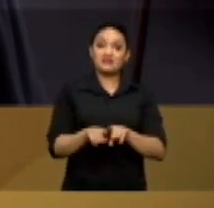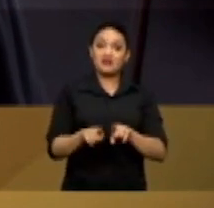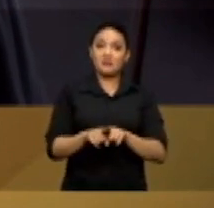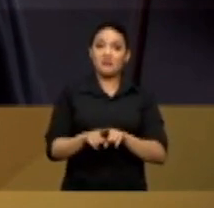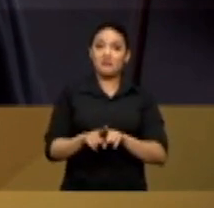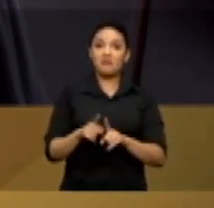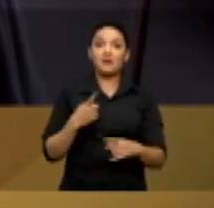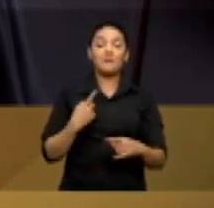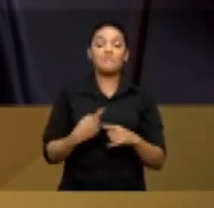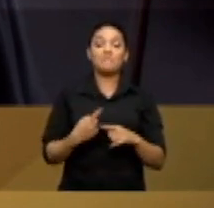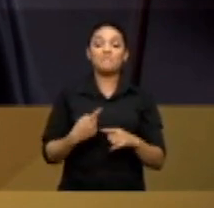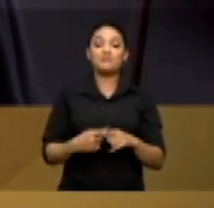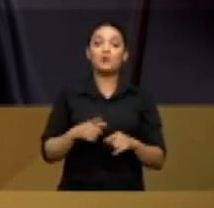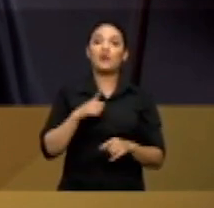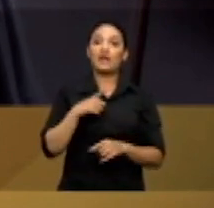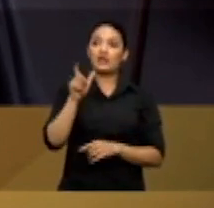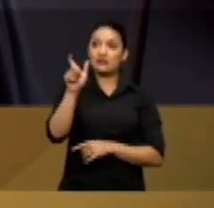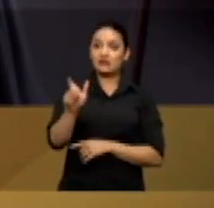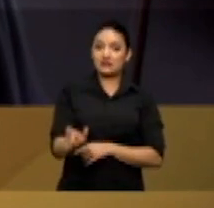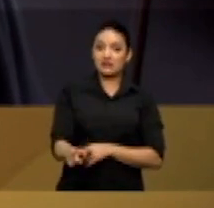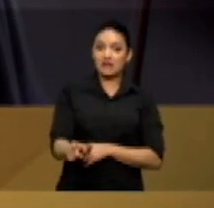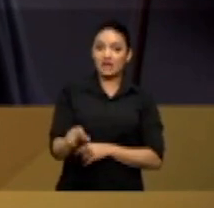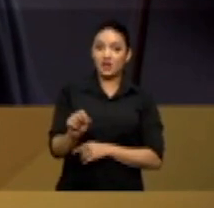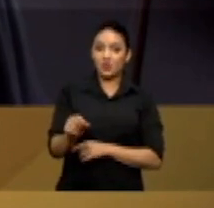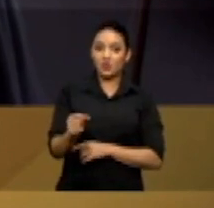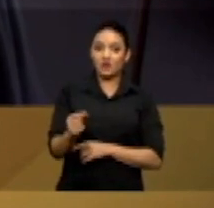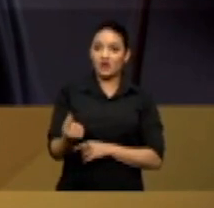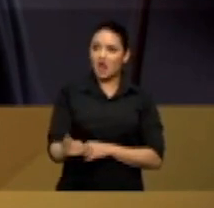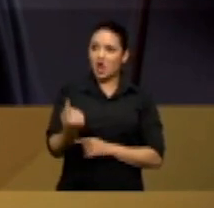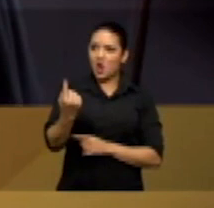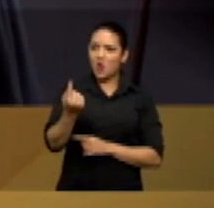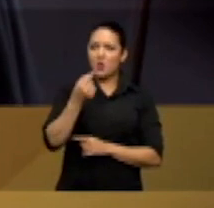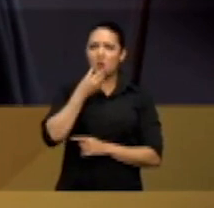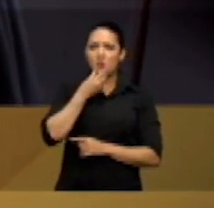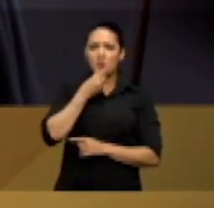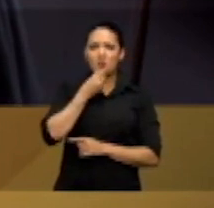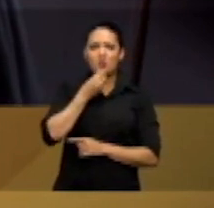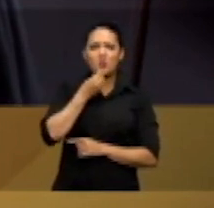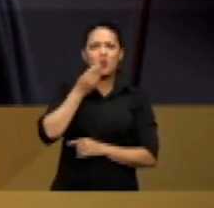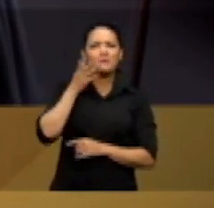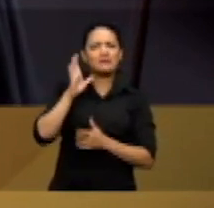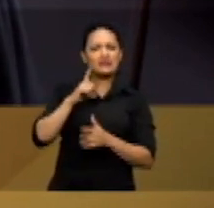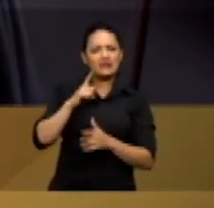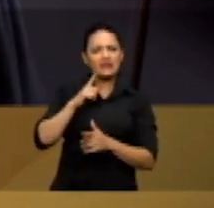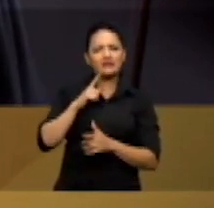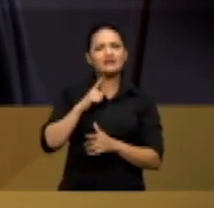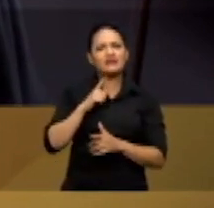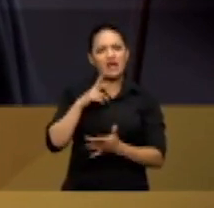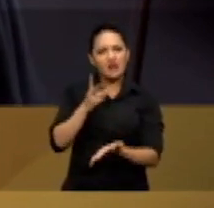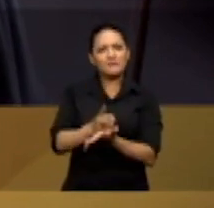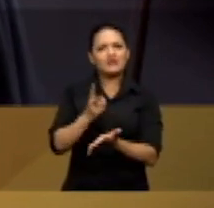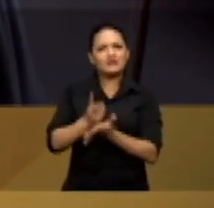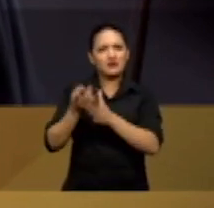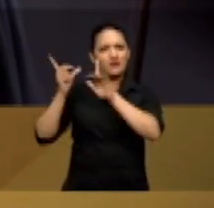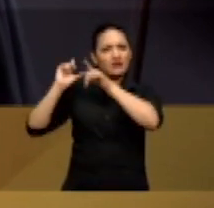cultua. Vossa Excelência é um dos maiores cultores das tradições do Largo São